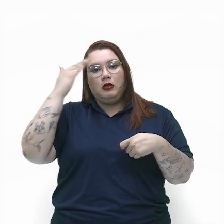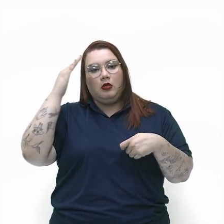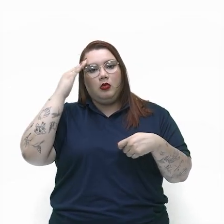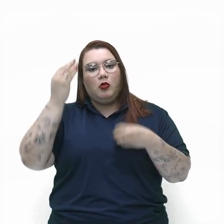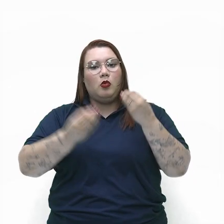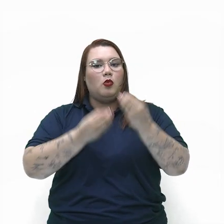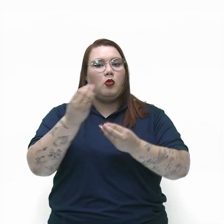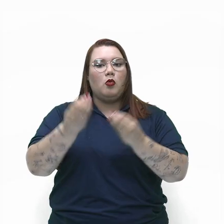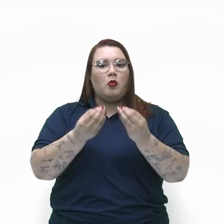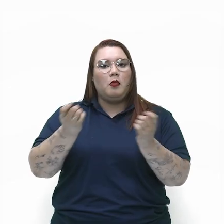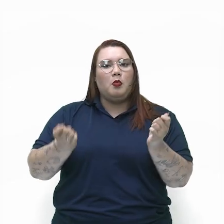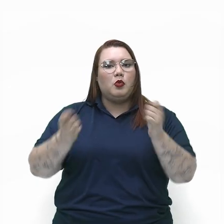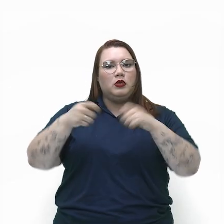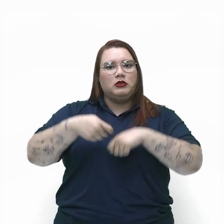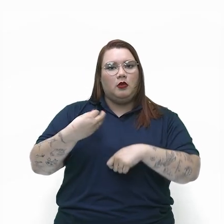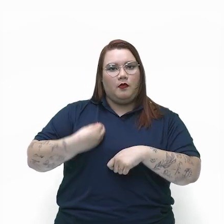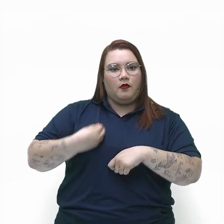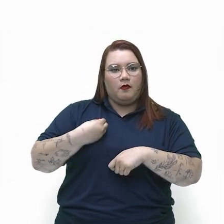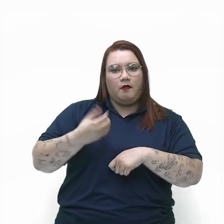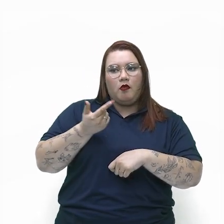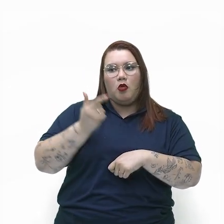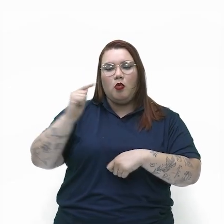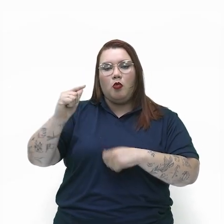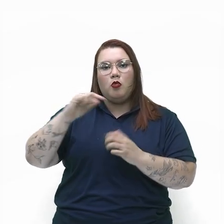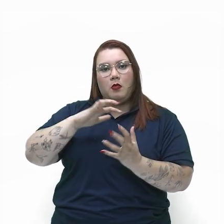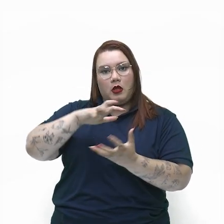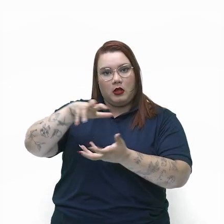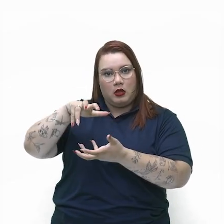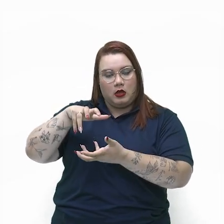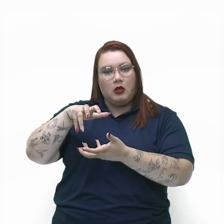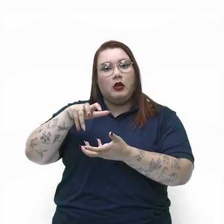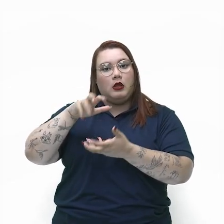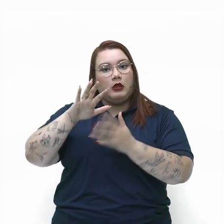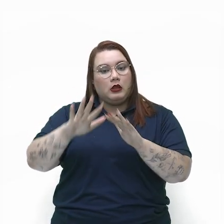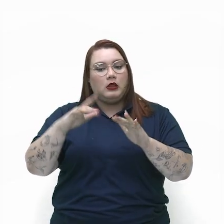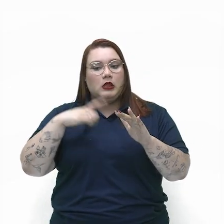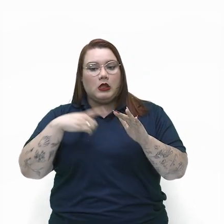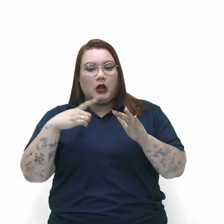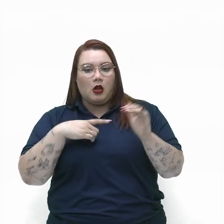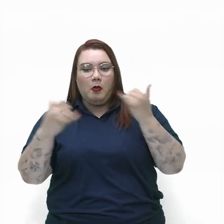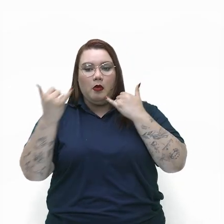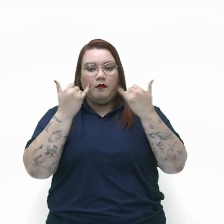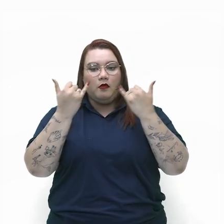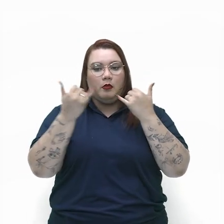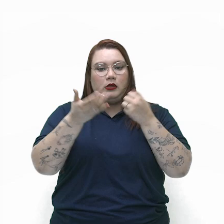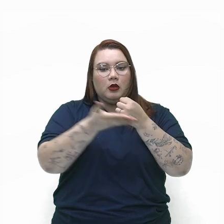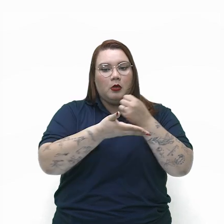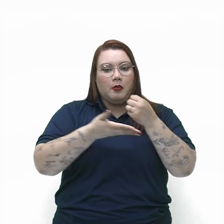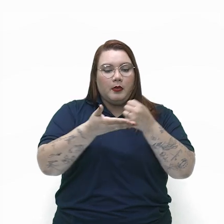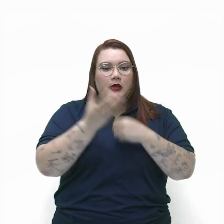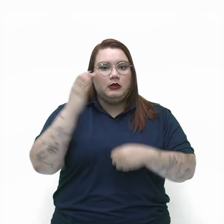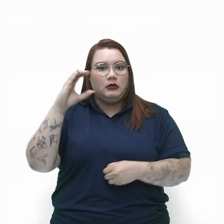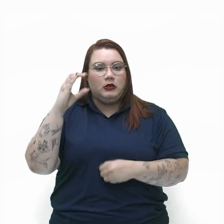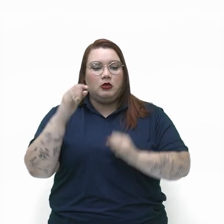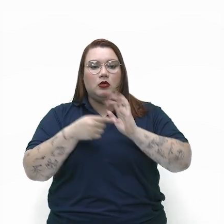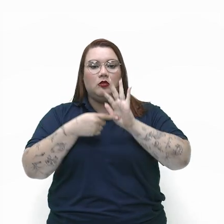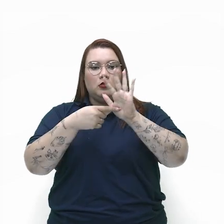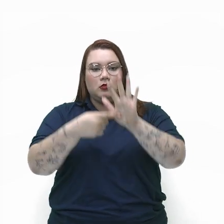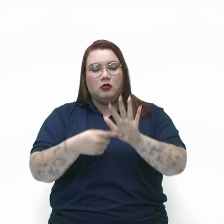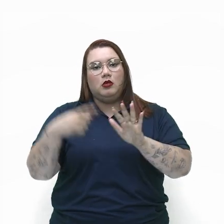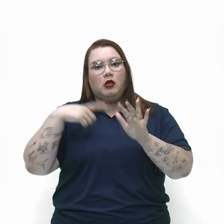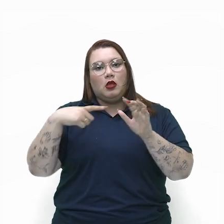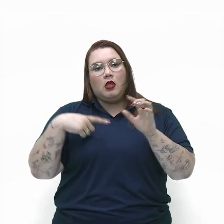entender aí como seriam as condições da vida em outros planetas. Com essa base científica que a gente vai apresentar a